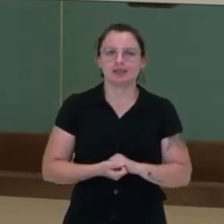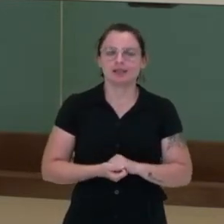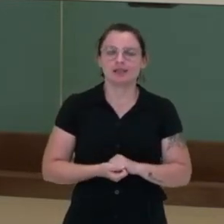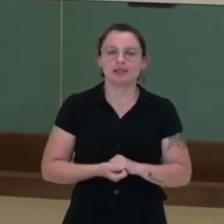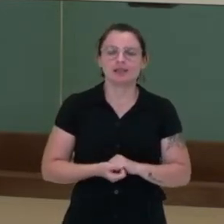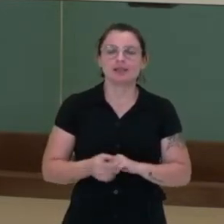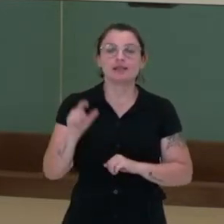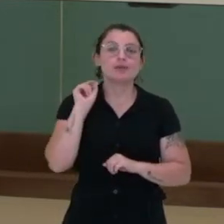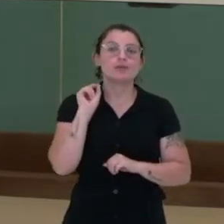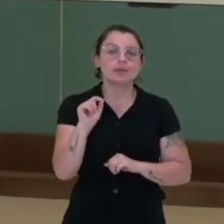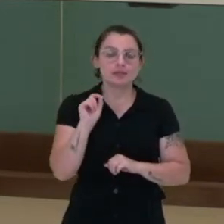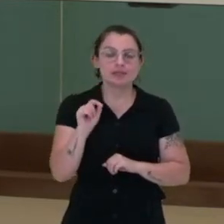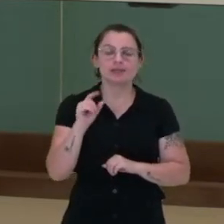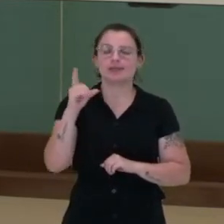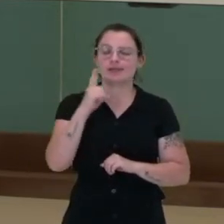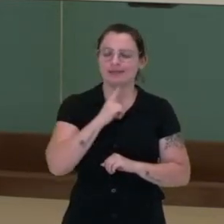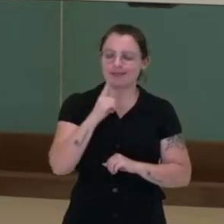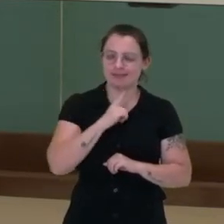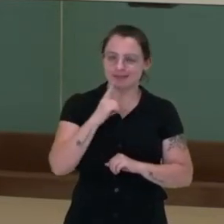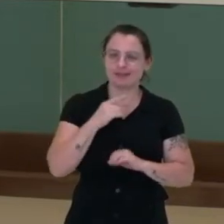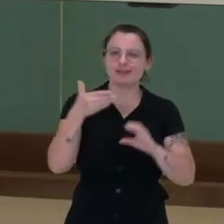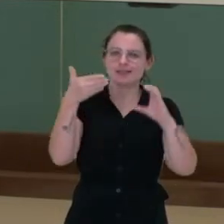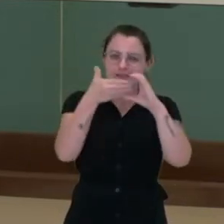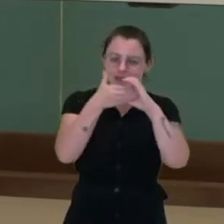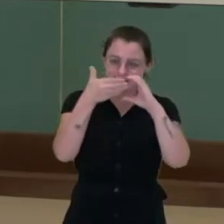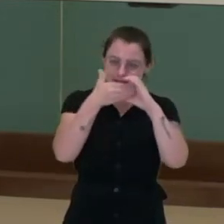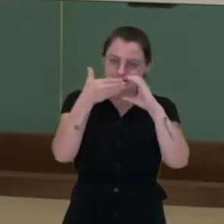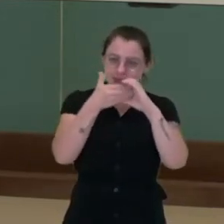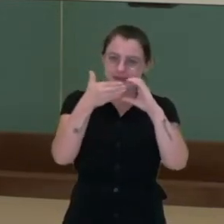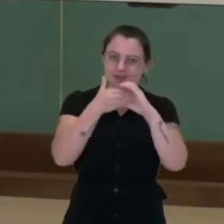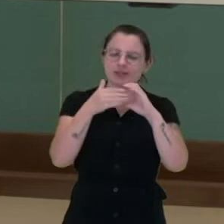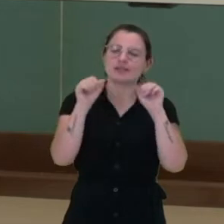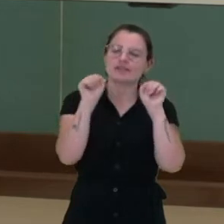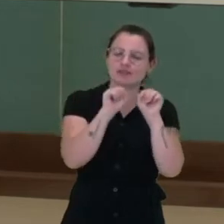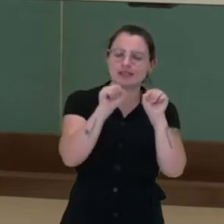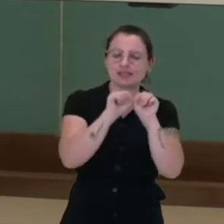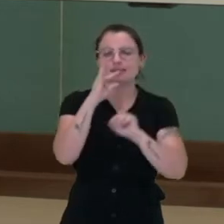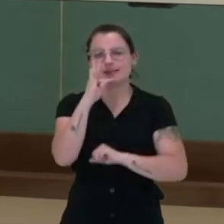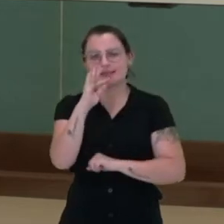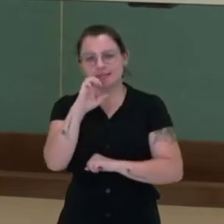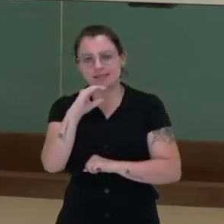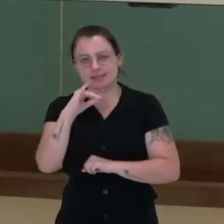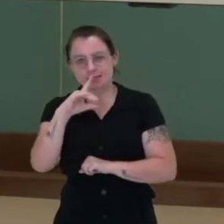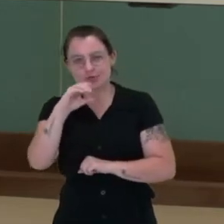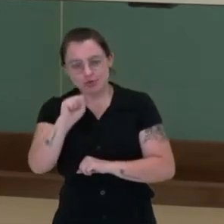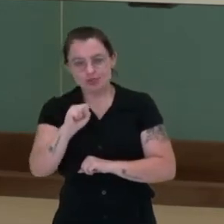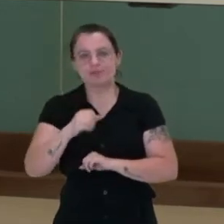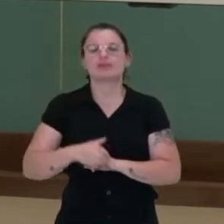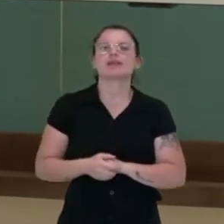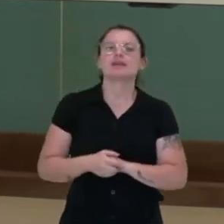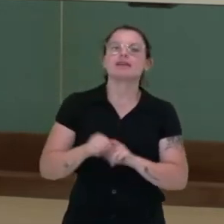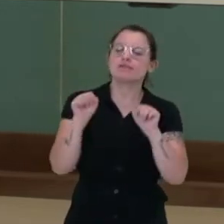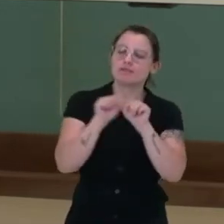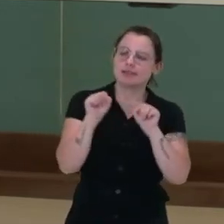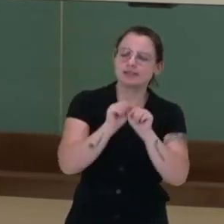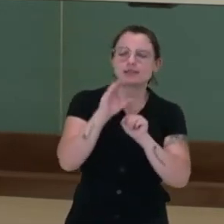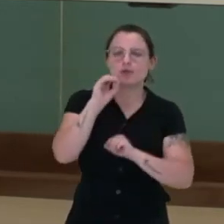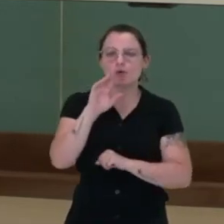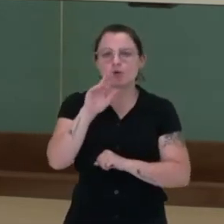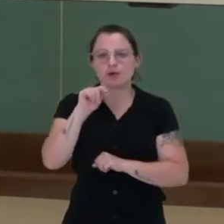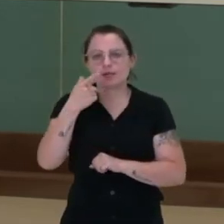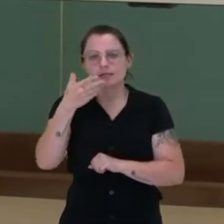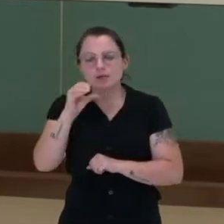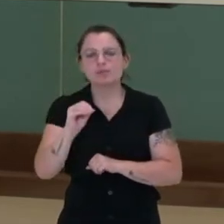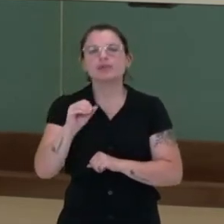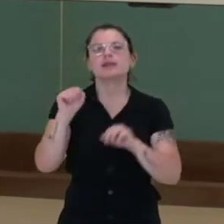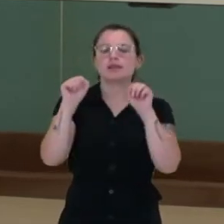atividades? Células que, consequentemente, vão formar tecidos, que, consequentemente, vão formar órgãos que